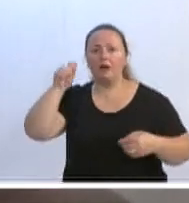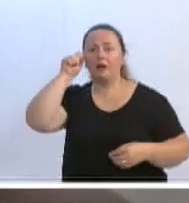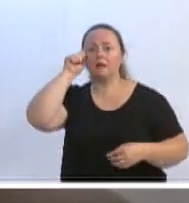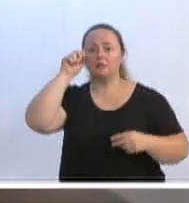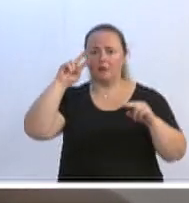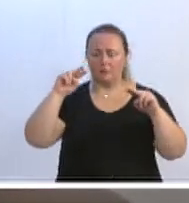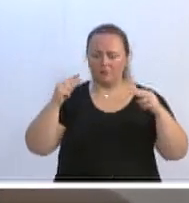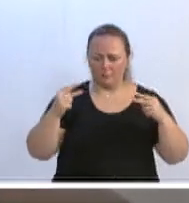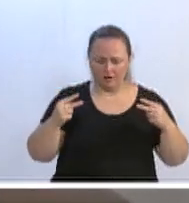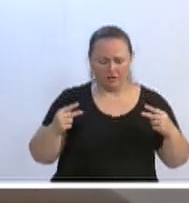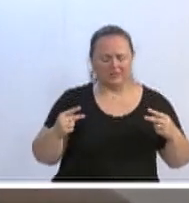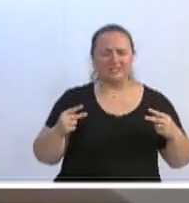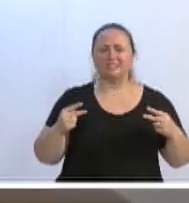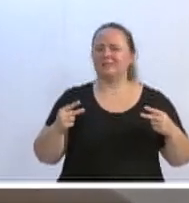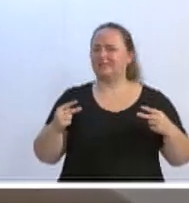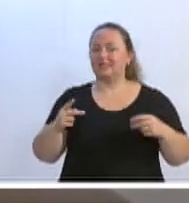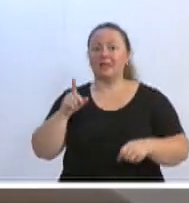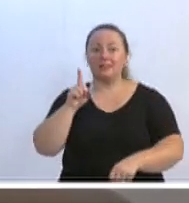Ele sacrifica um animal